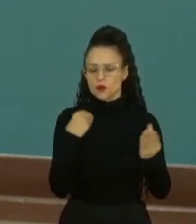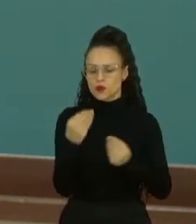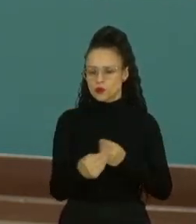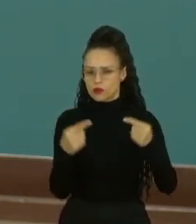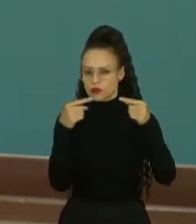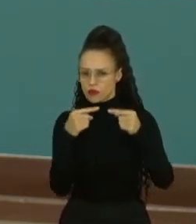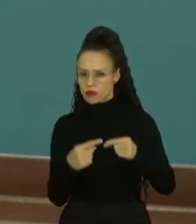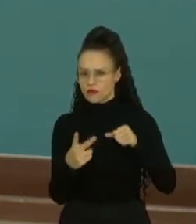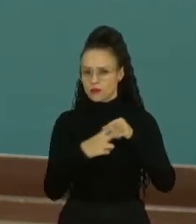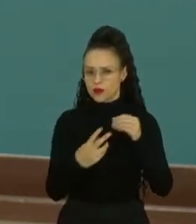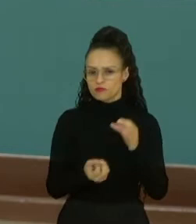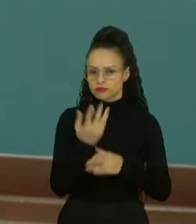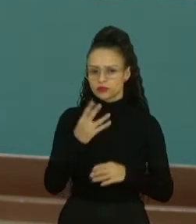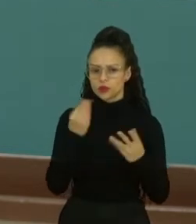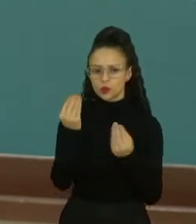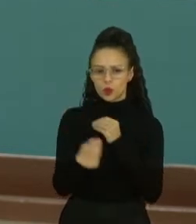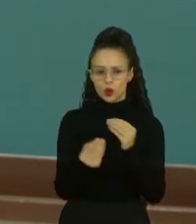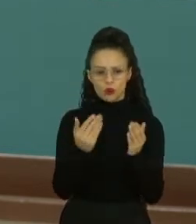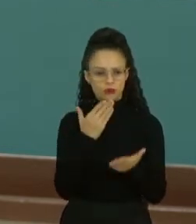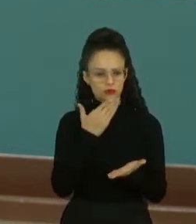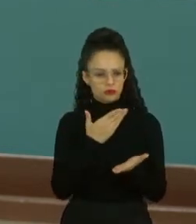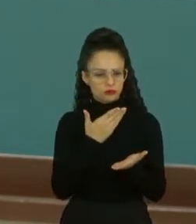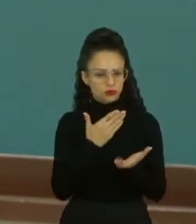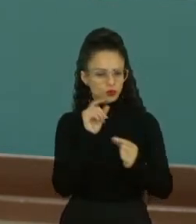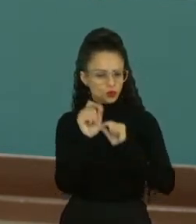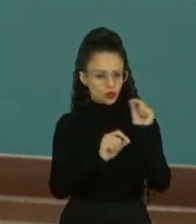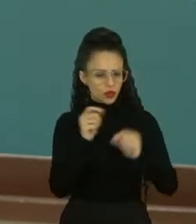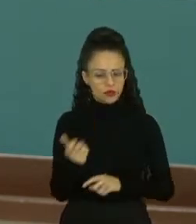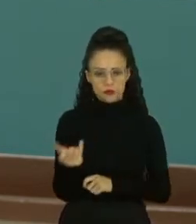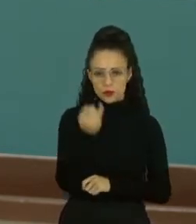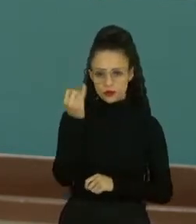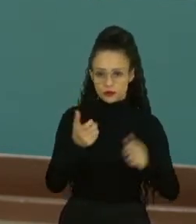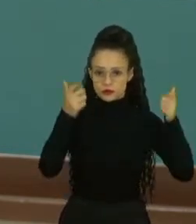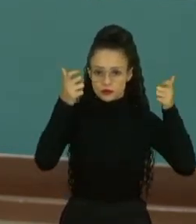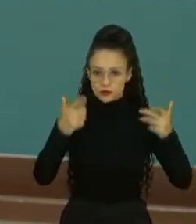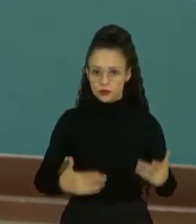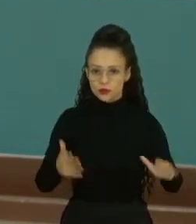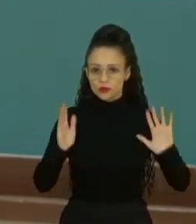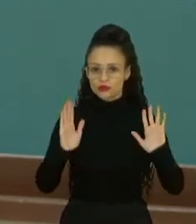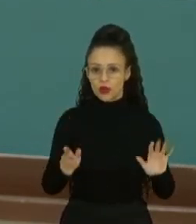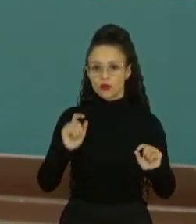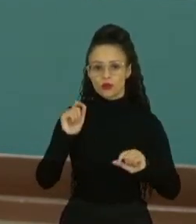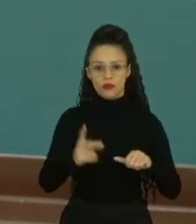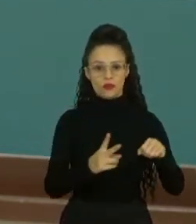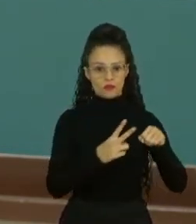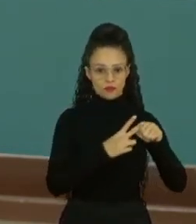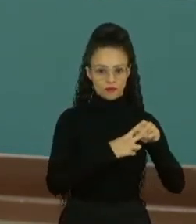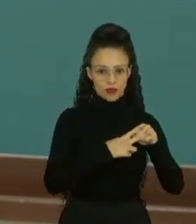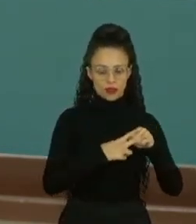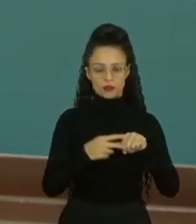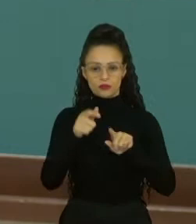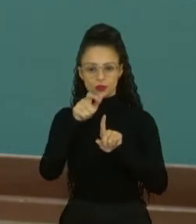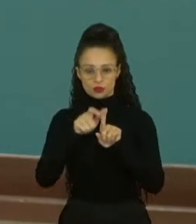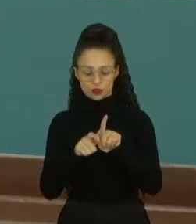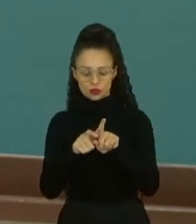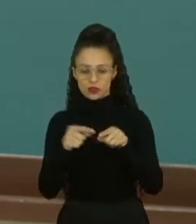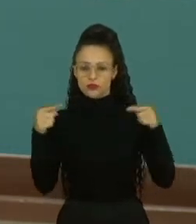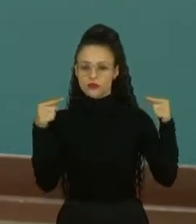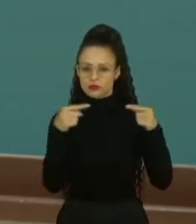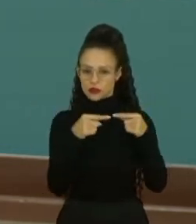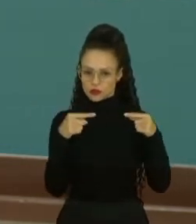então? Então, falamos então sobre a importância, né, de que o verbo e o sujeito estejam